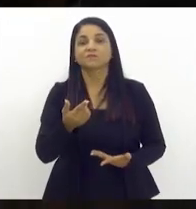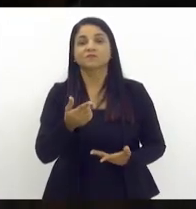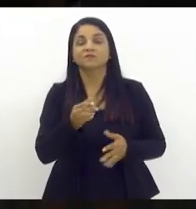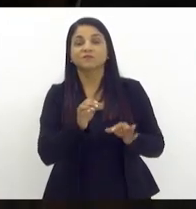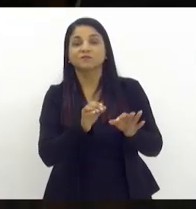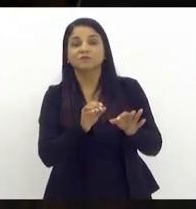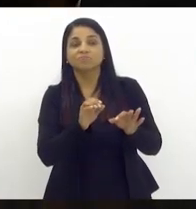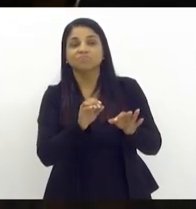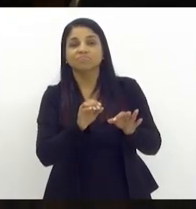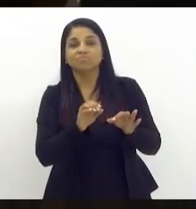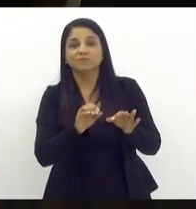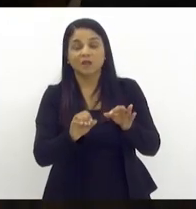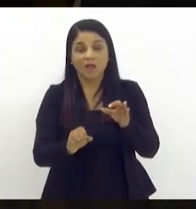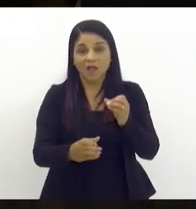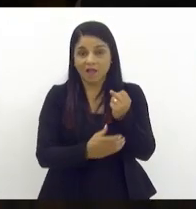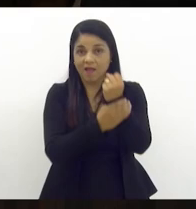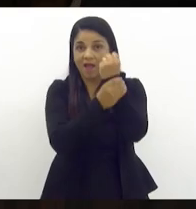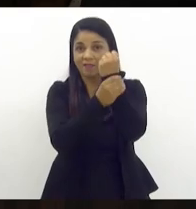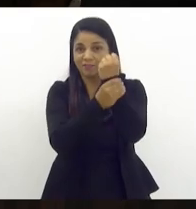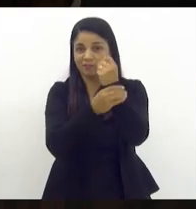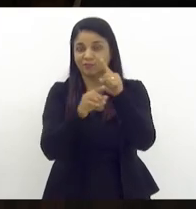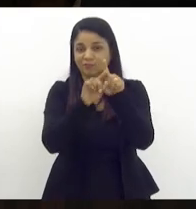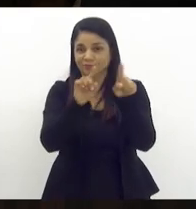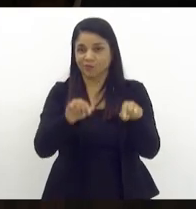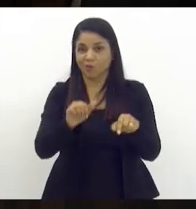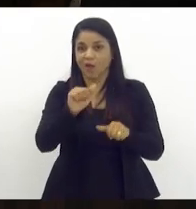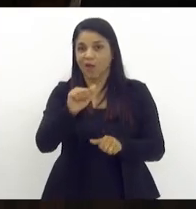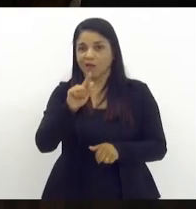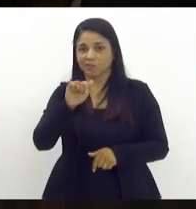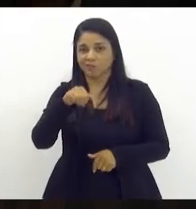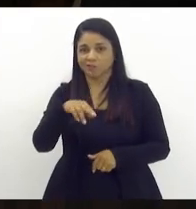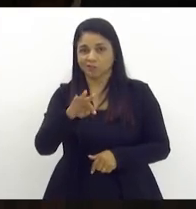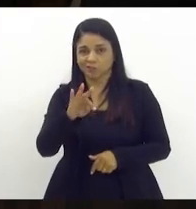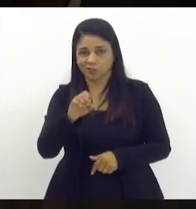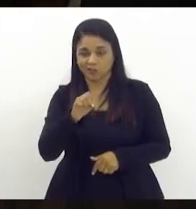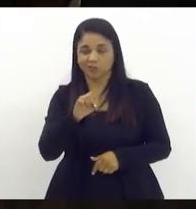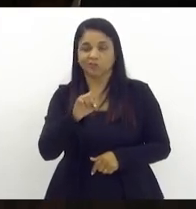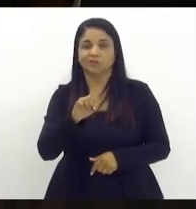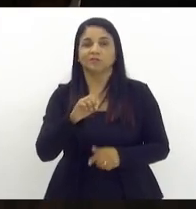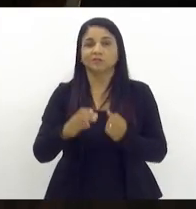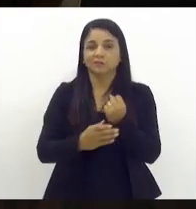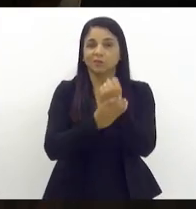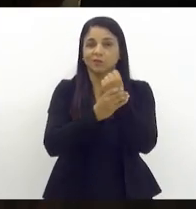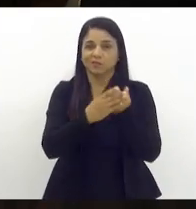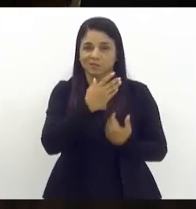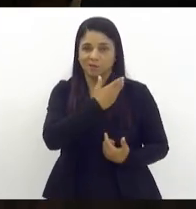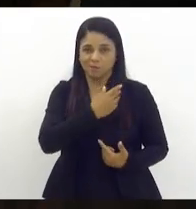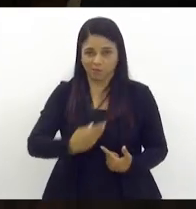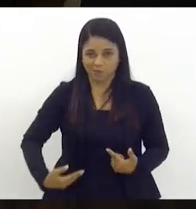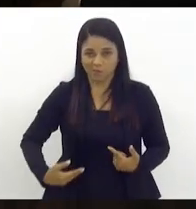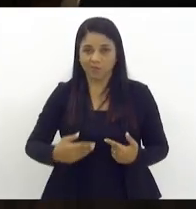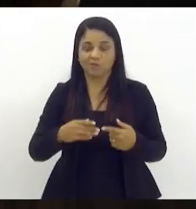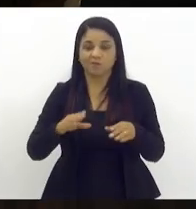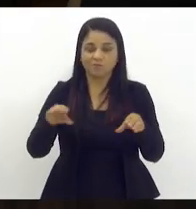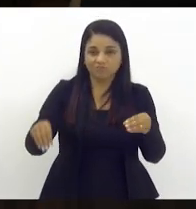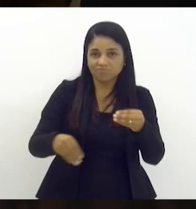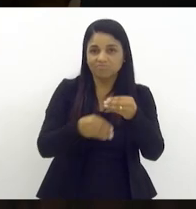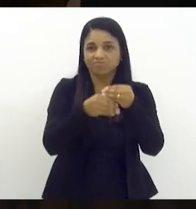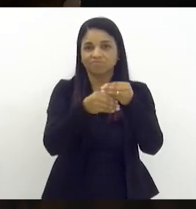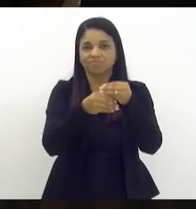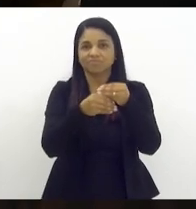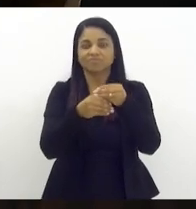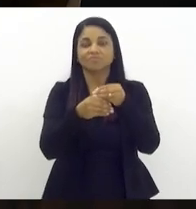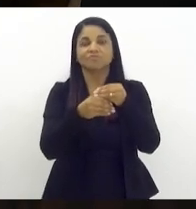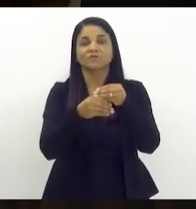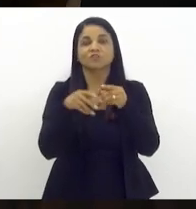seja instituída a garantia ao agente de segurança pública autonomia para ativar ou não dispositivos corporais e institucionais de